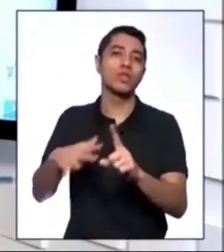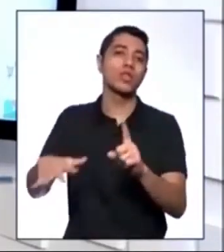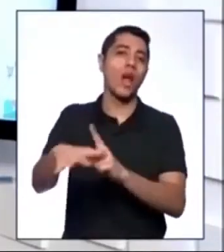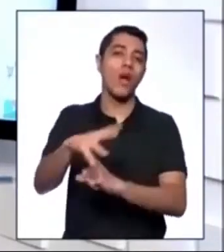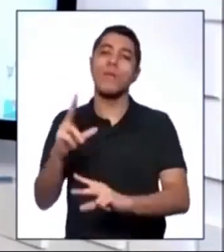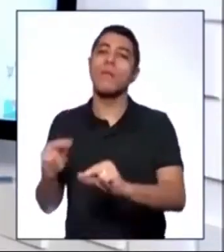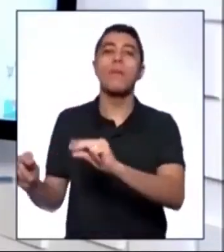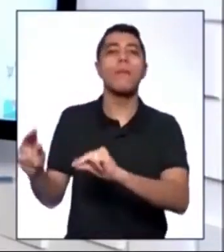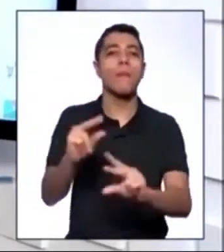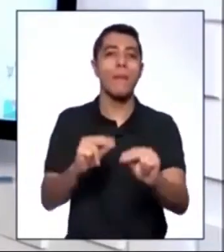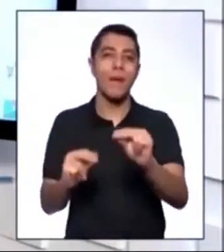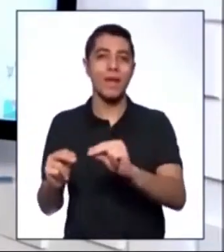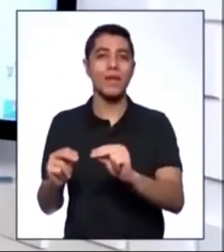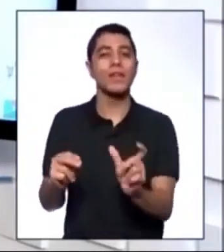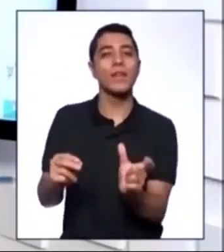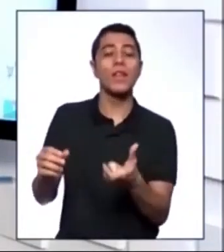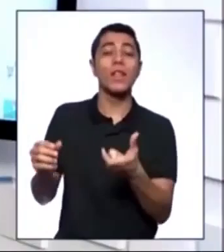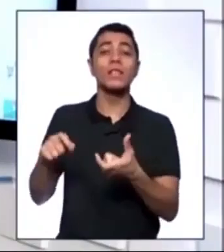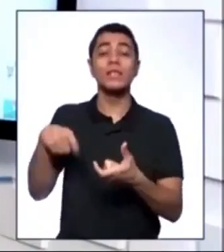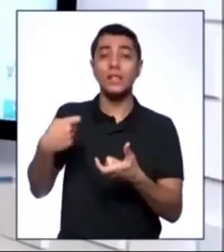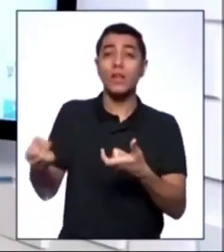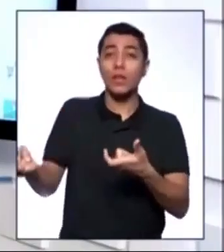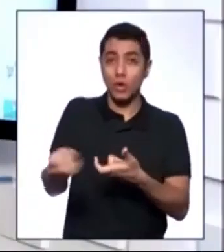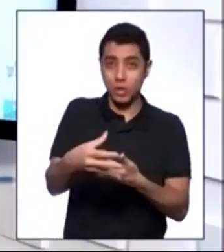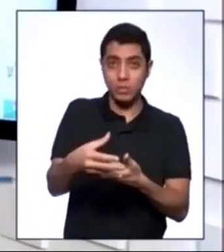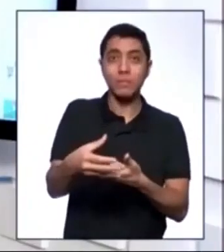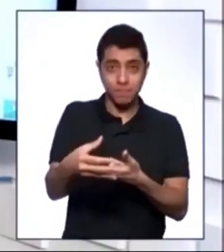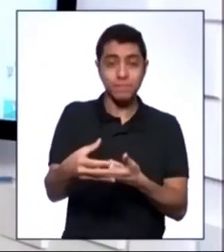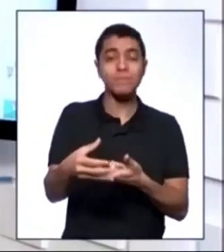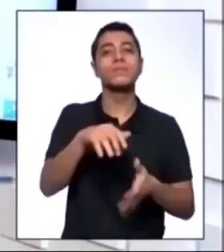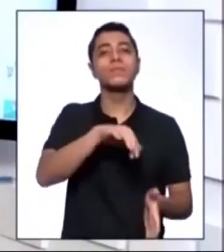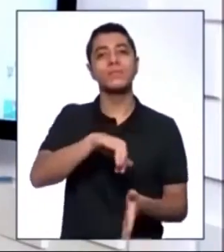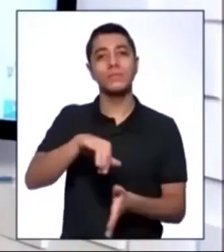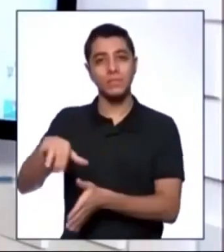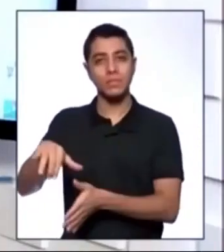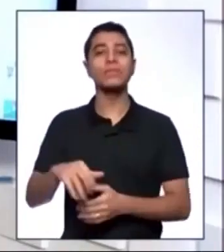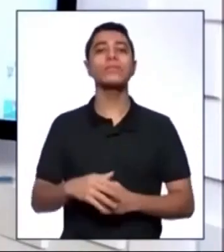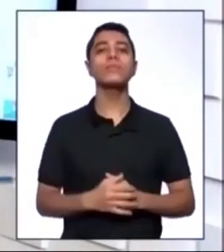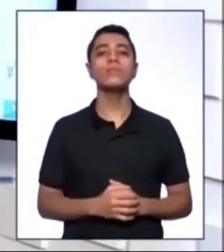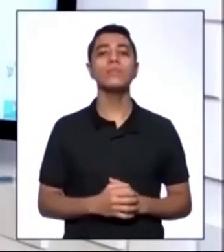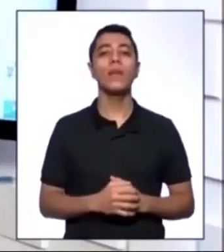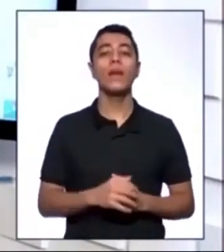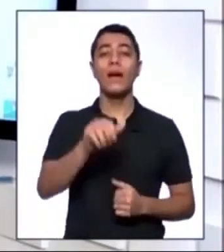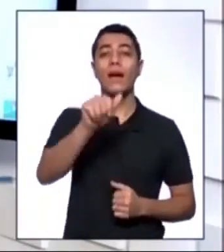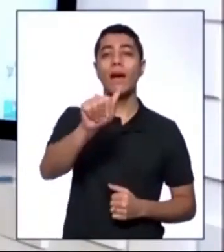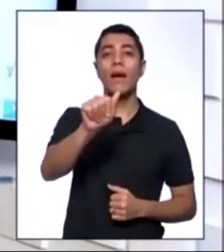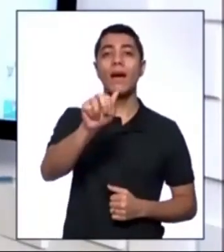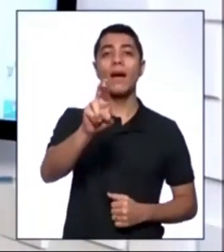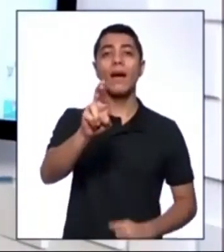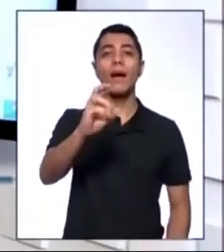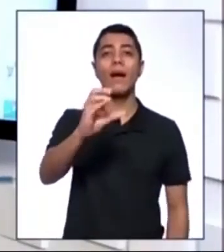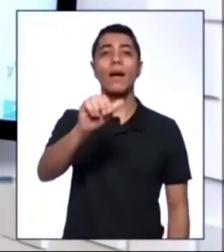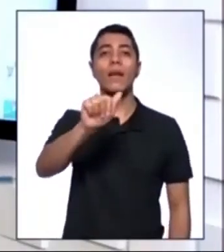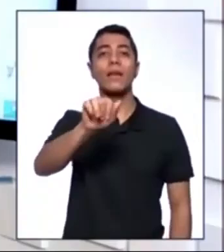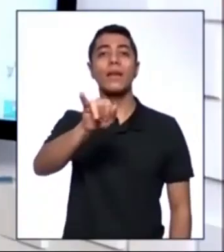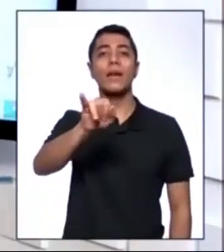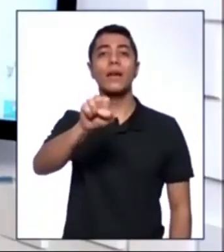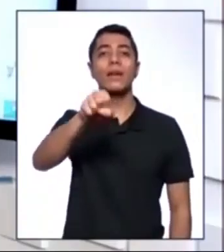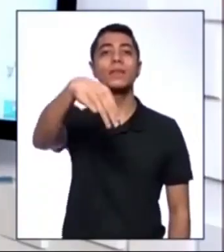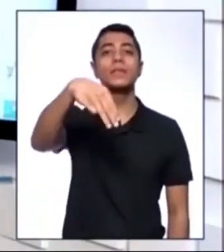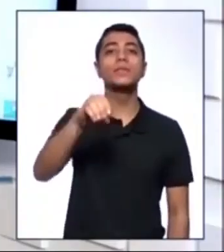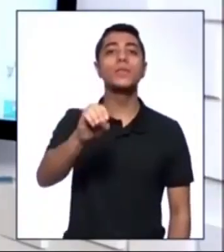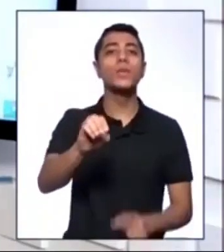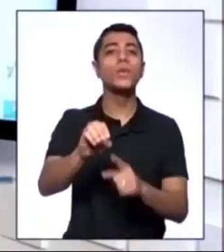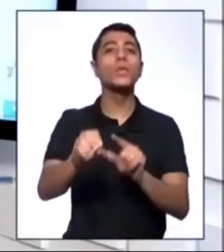é quando a palavra ela existia no passado e não existe mais. Né? É quando ela, num processo